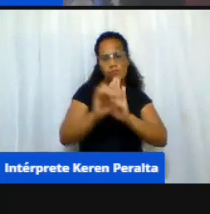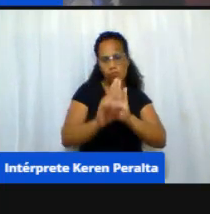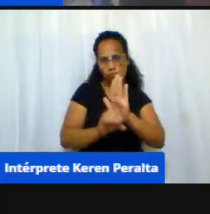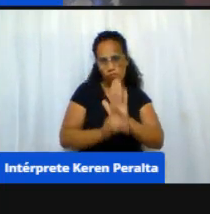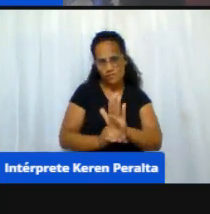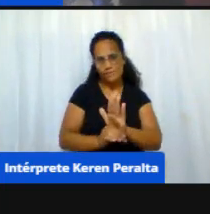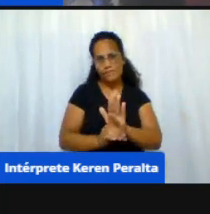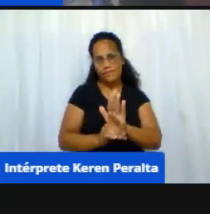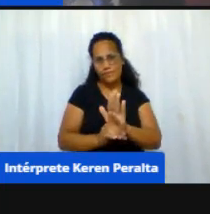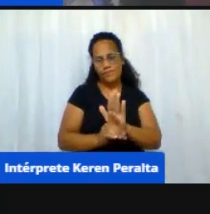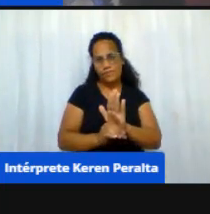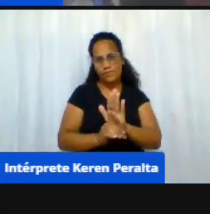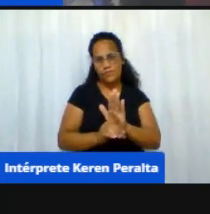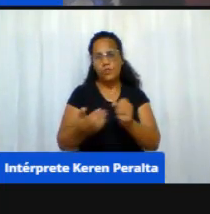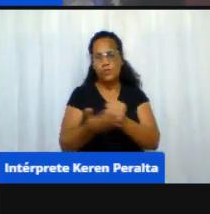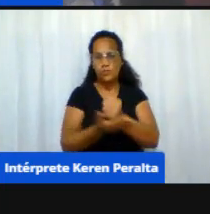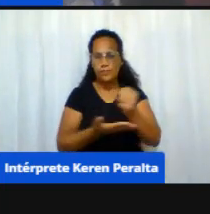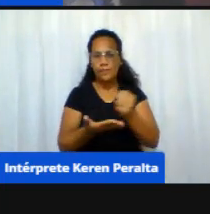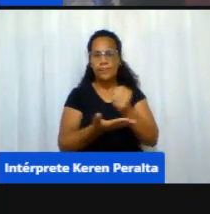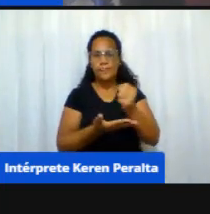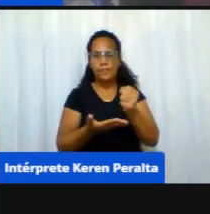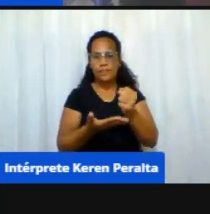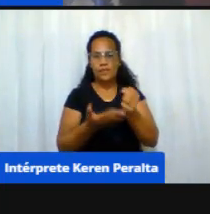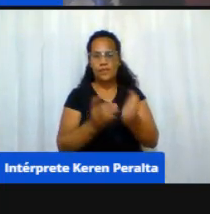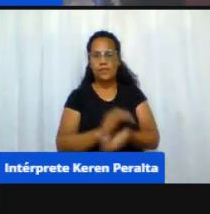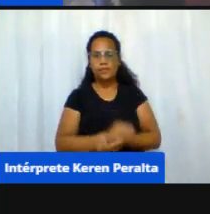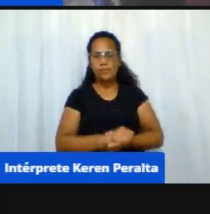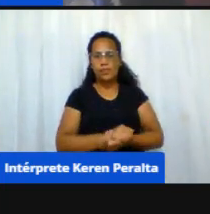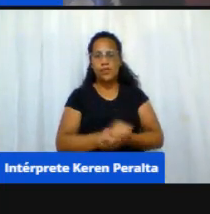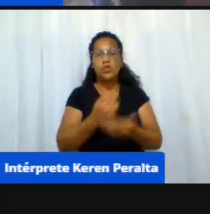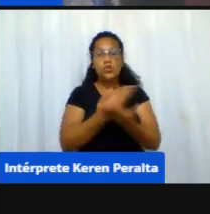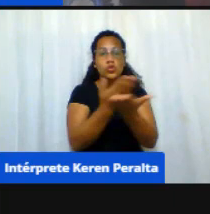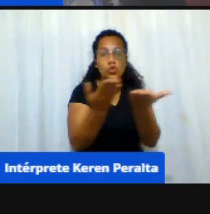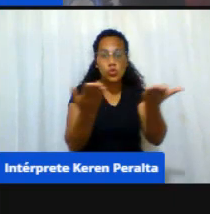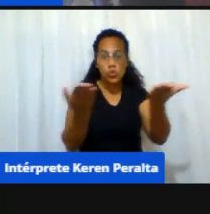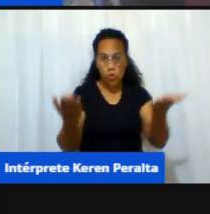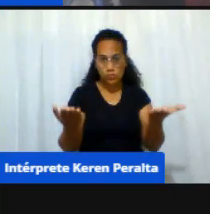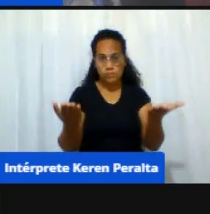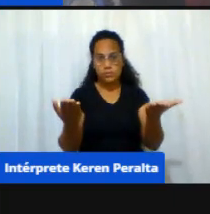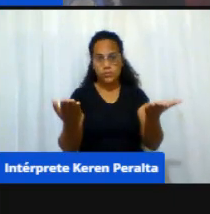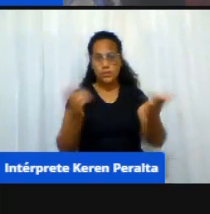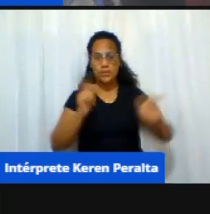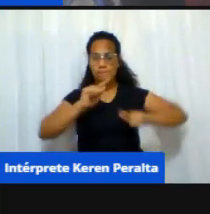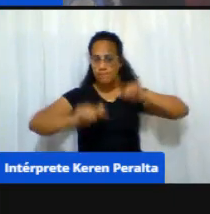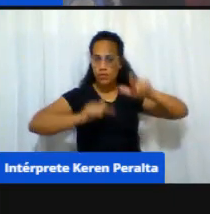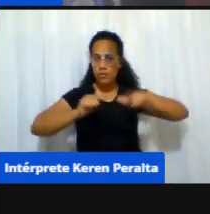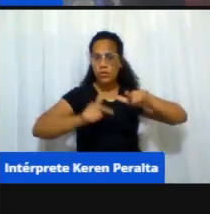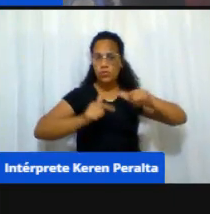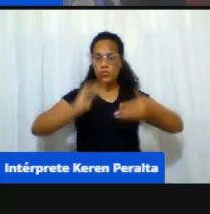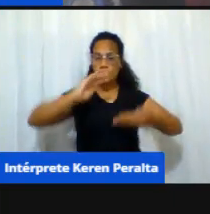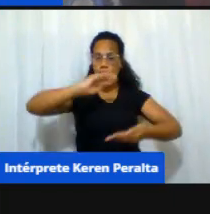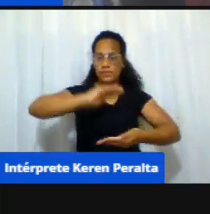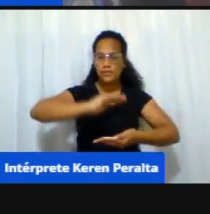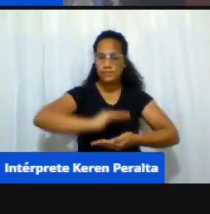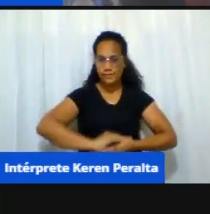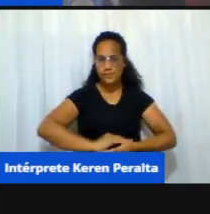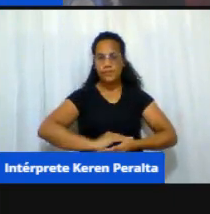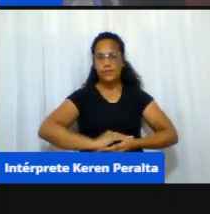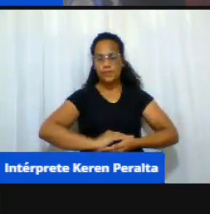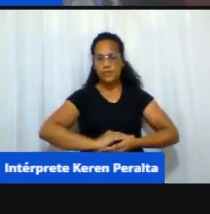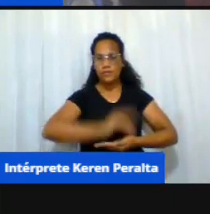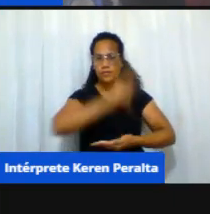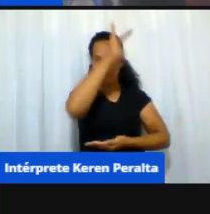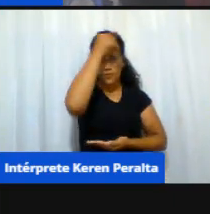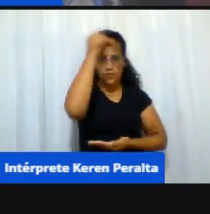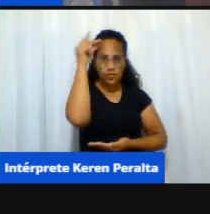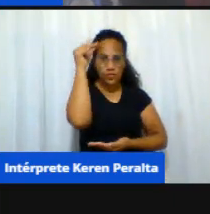que nós, participantes da REME, podemos construir e nos reconstruir formativamente